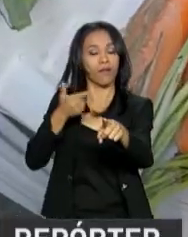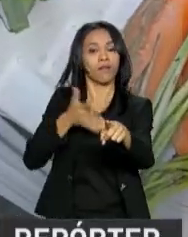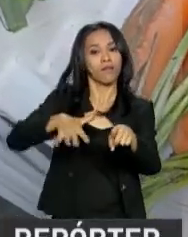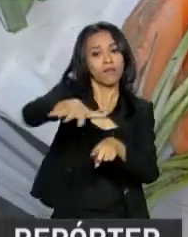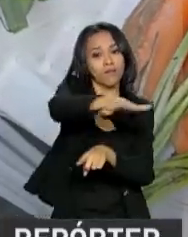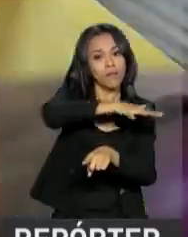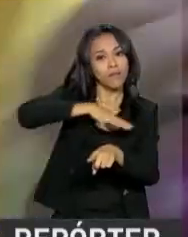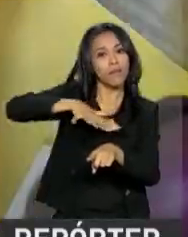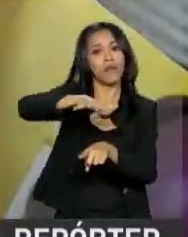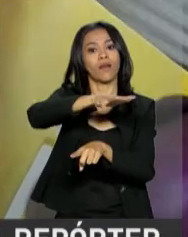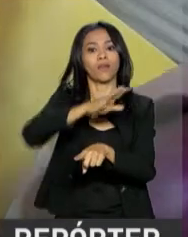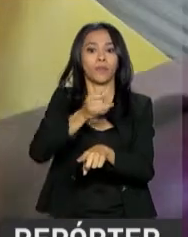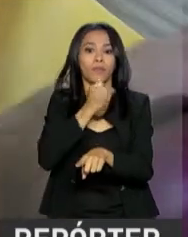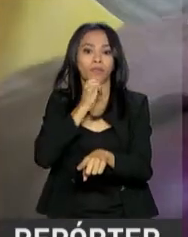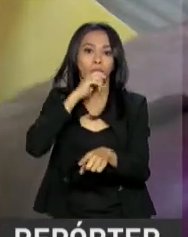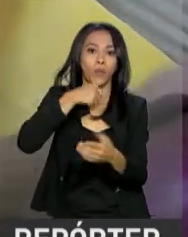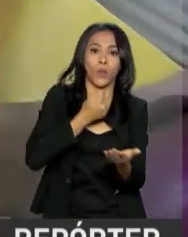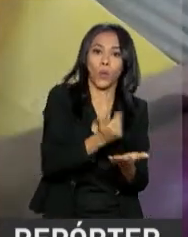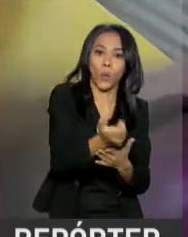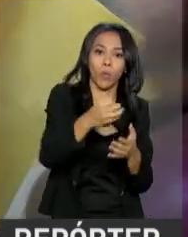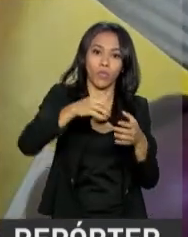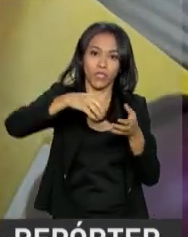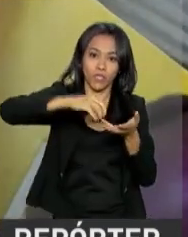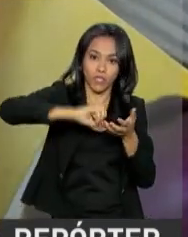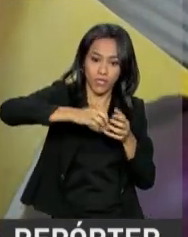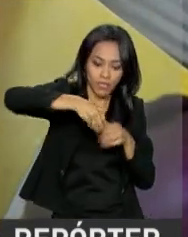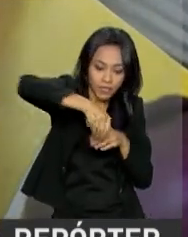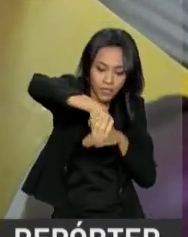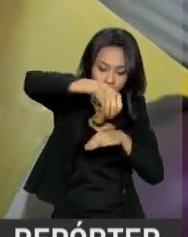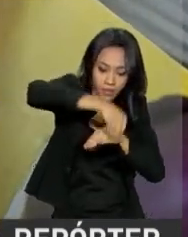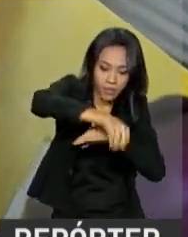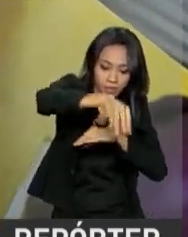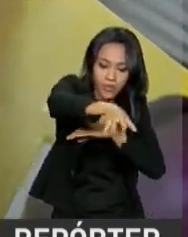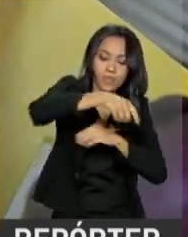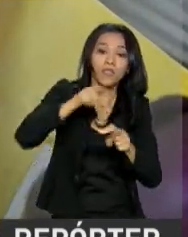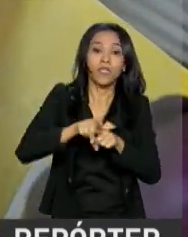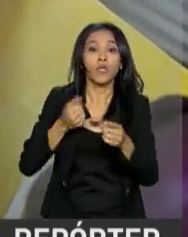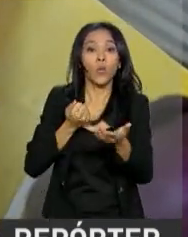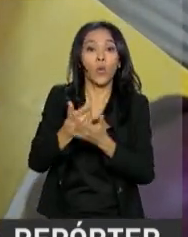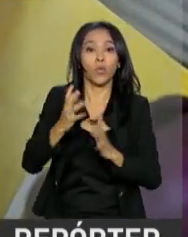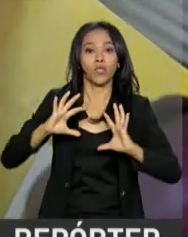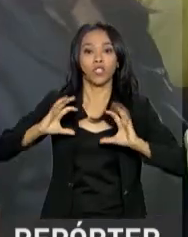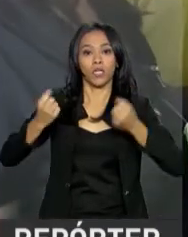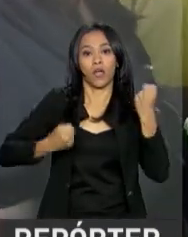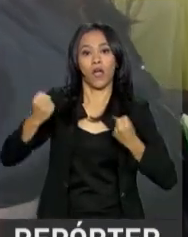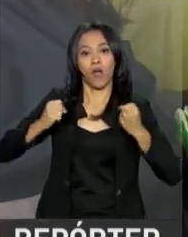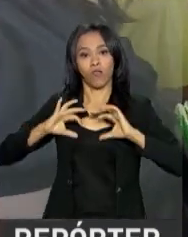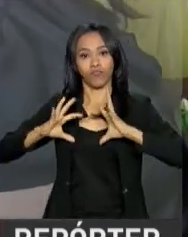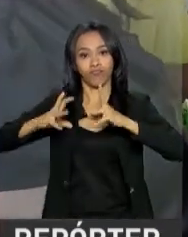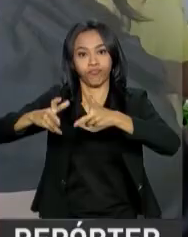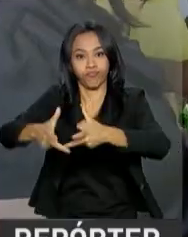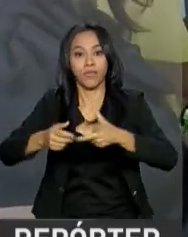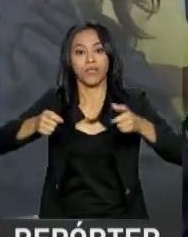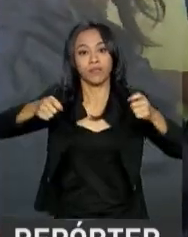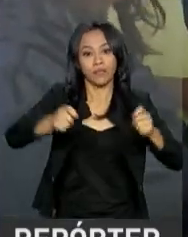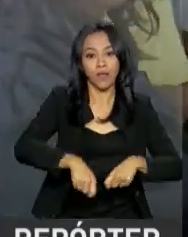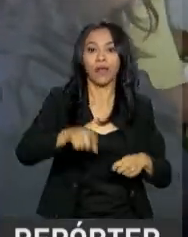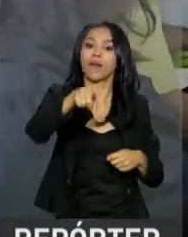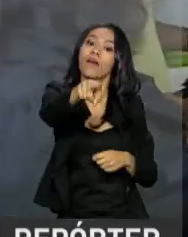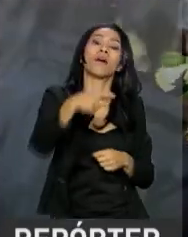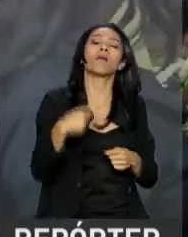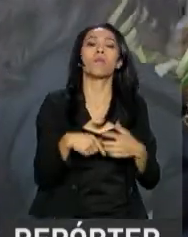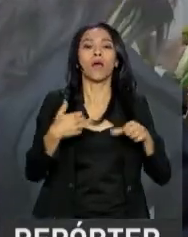investimentos como compra de sementes e máquinas e vai ser possível financiar motocicletas para